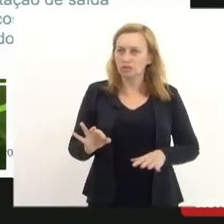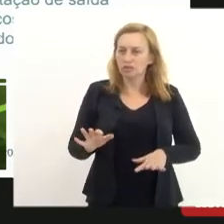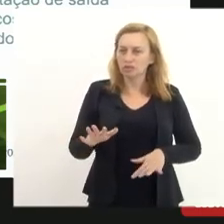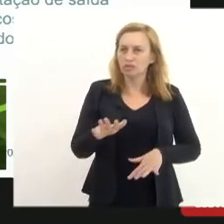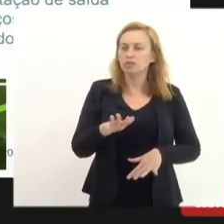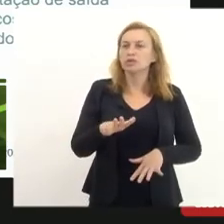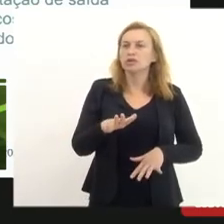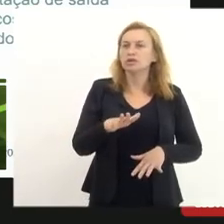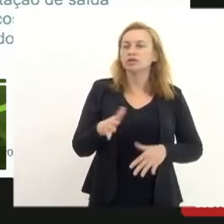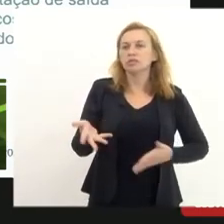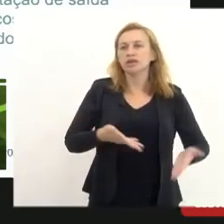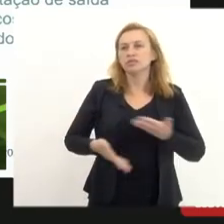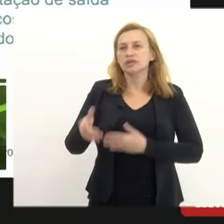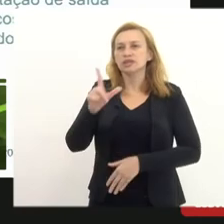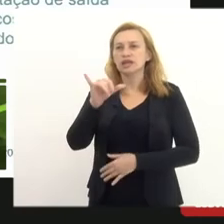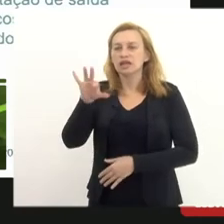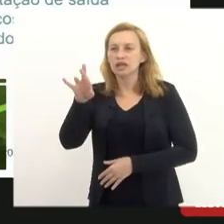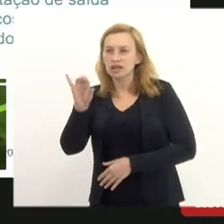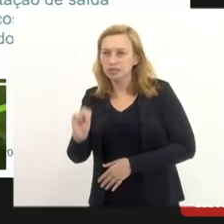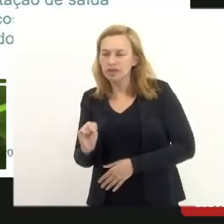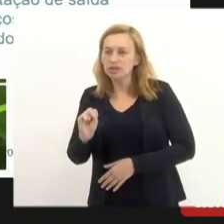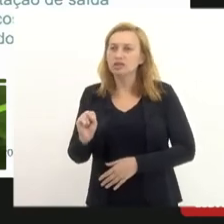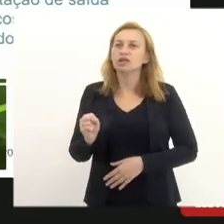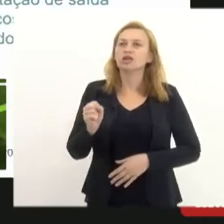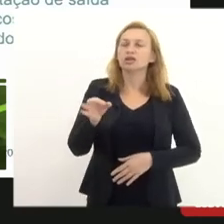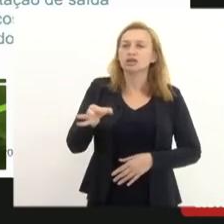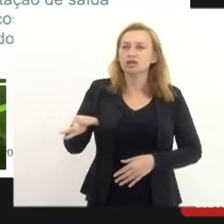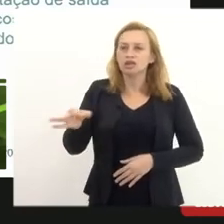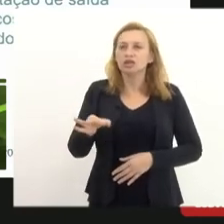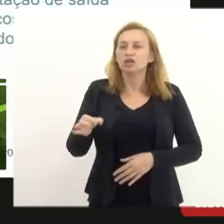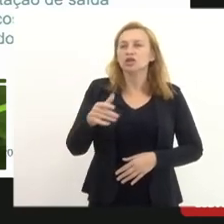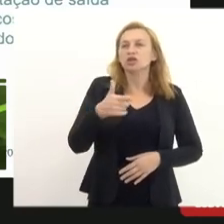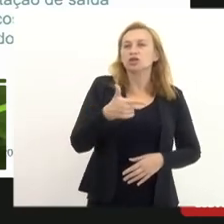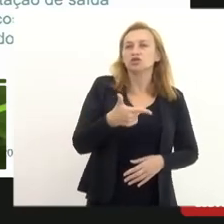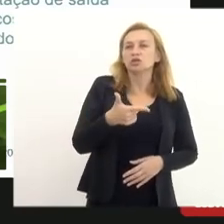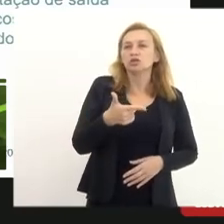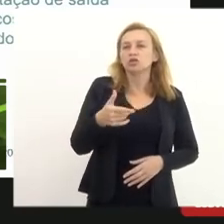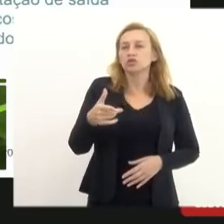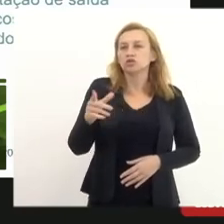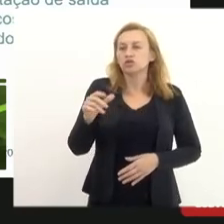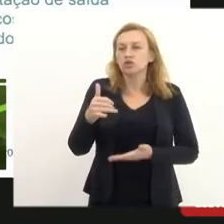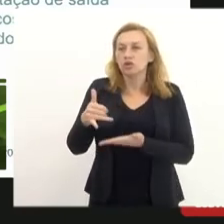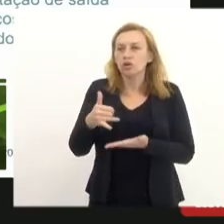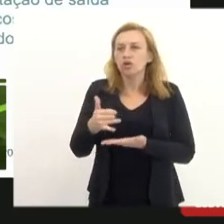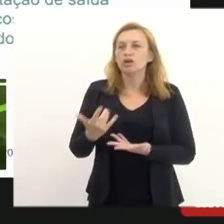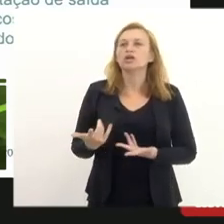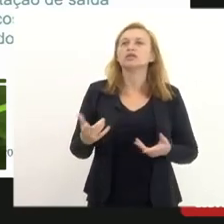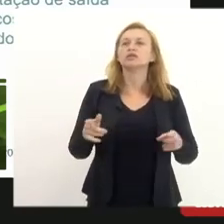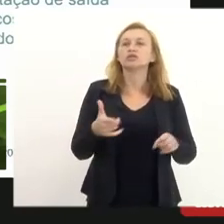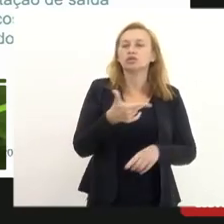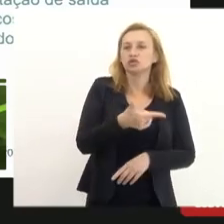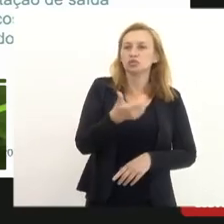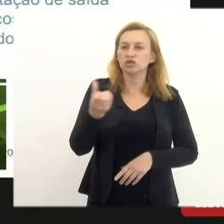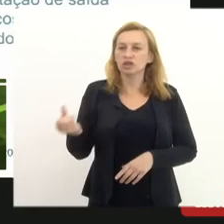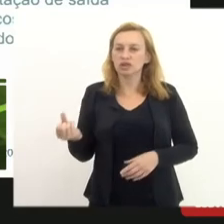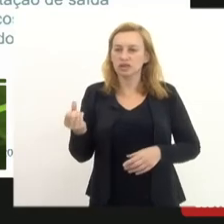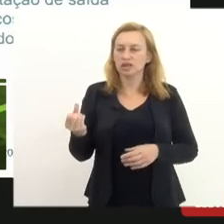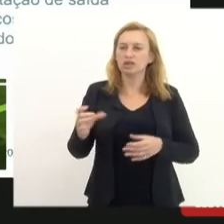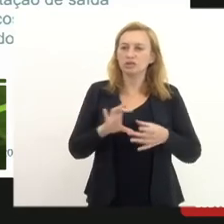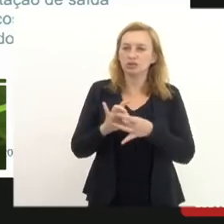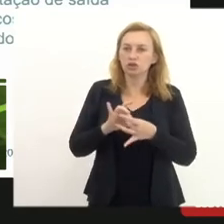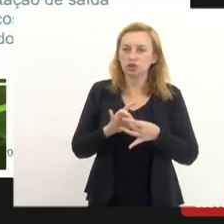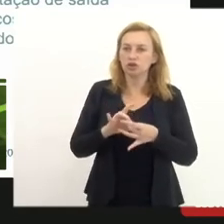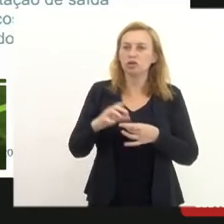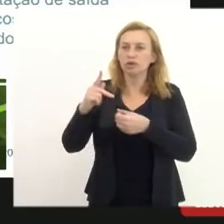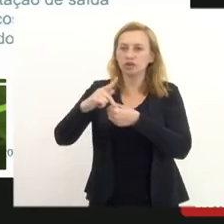Santos. Em 2016, nós assinamos uma aliança estratégica com a Petrobras,